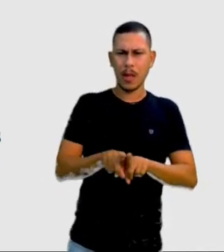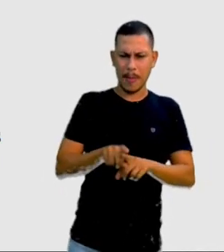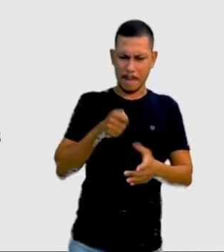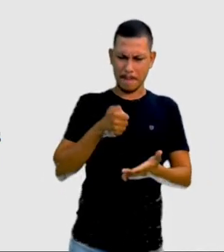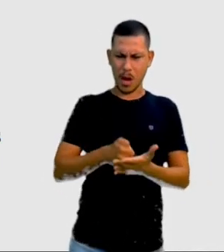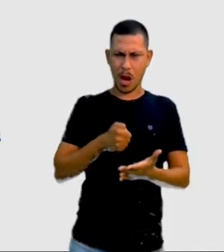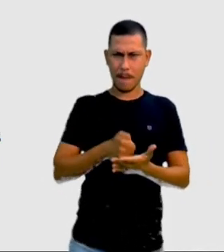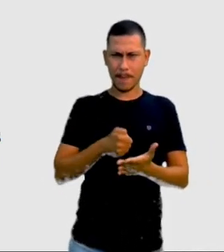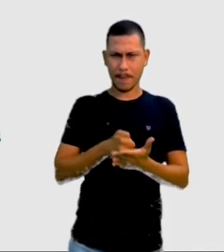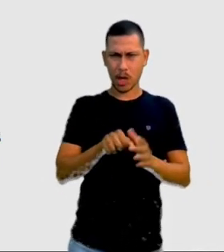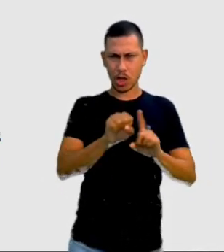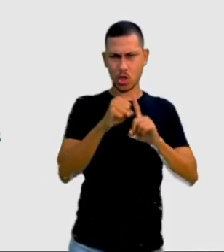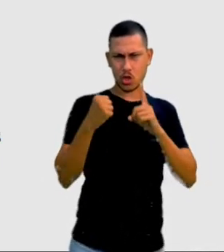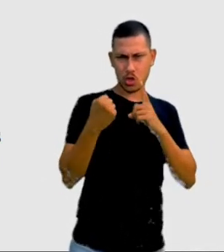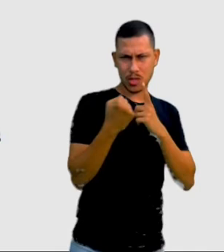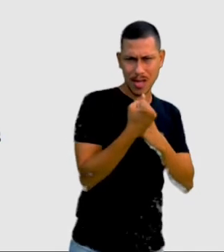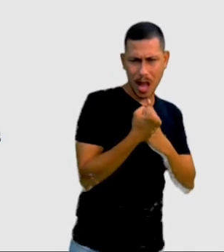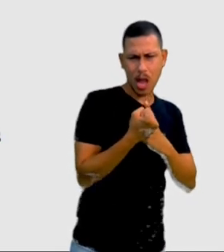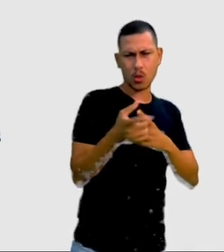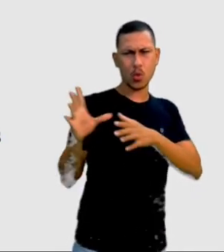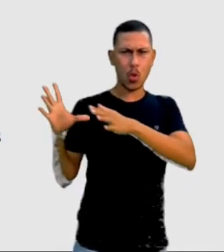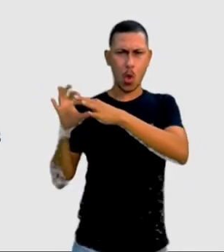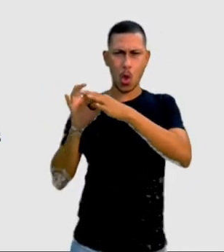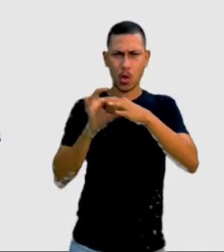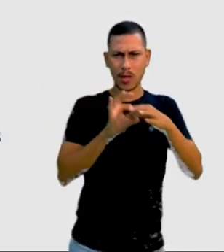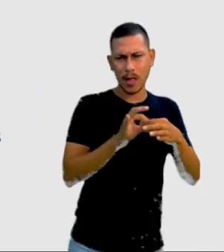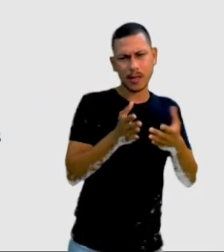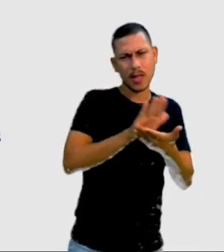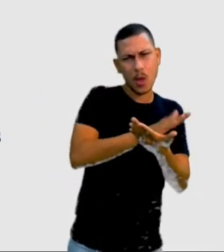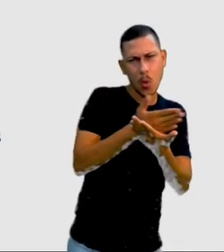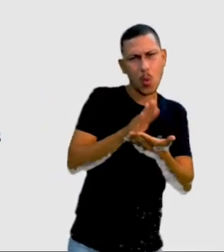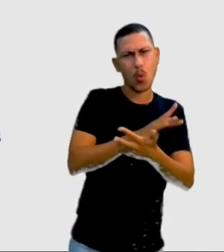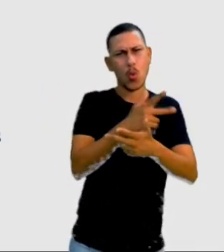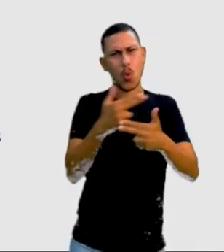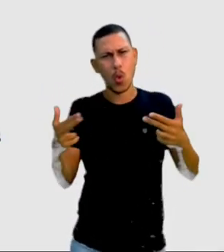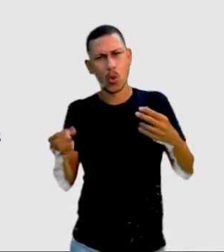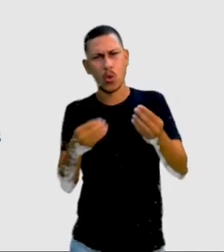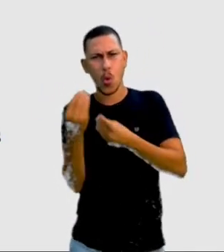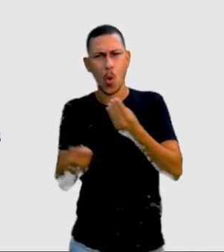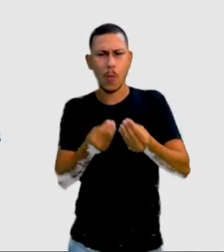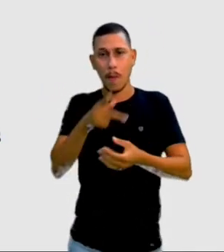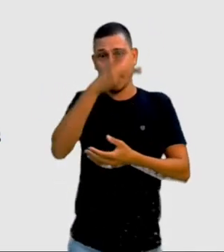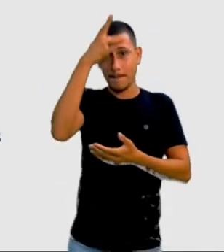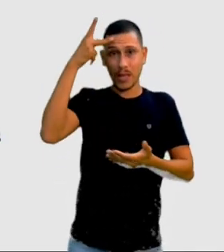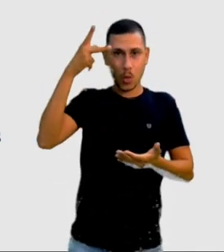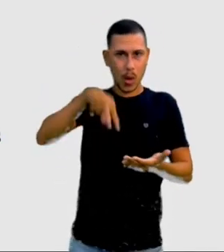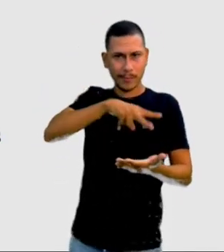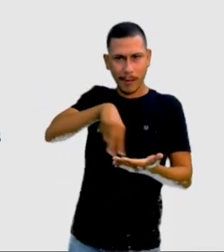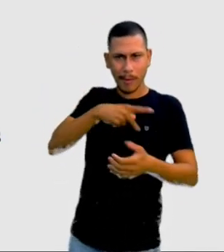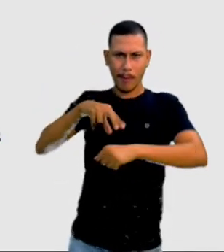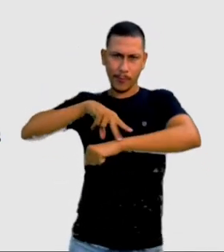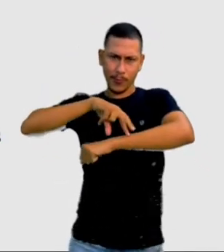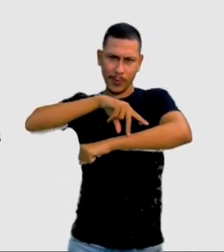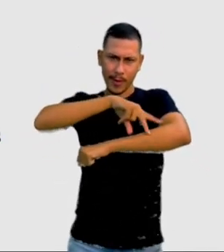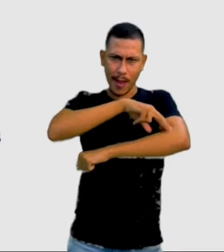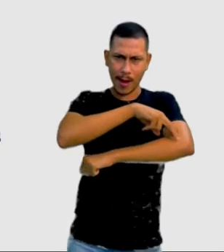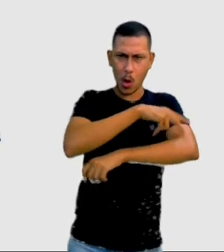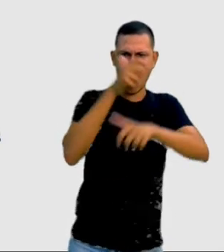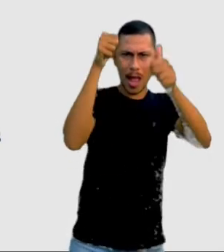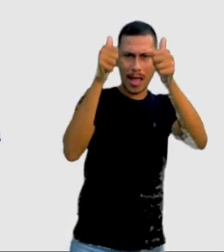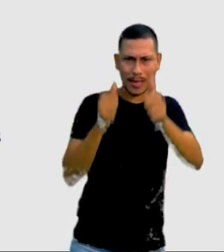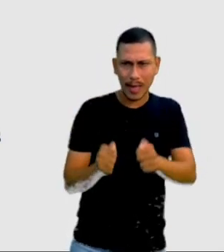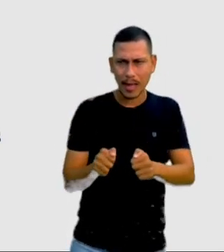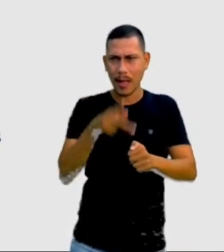exemplo, social, no contexto de algumas categorias, né? Como dançarinos, modelos, artistas,